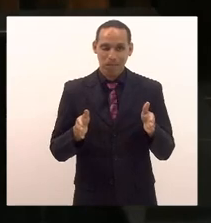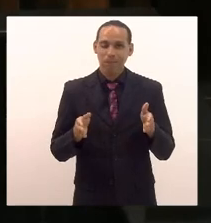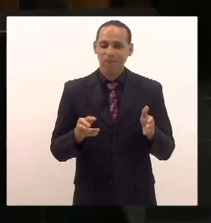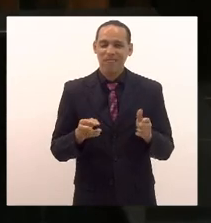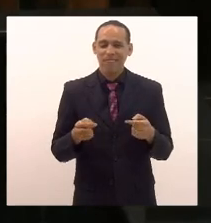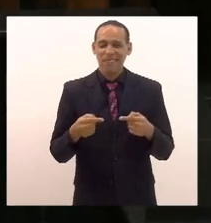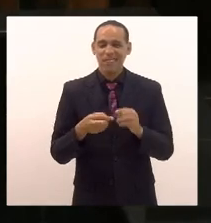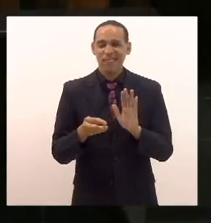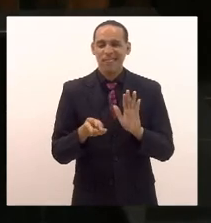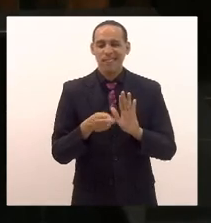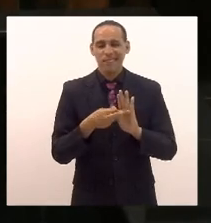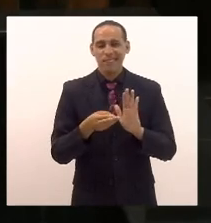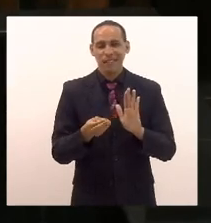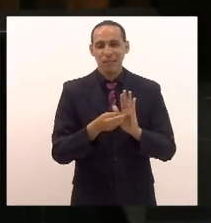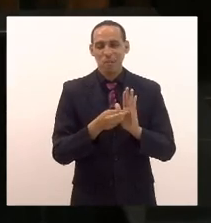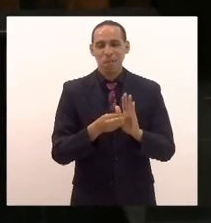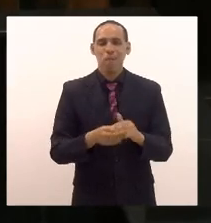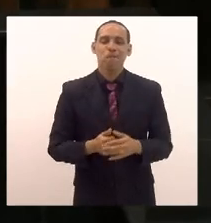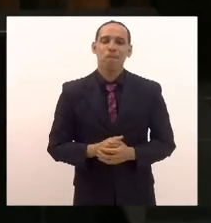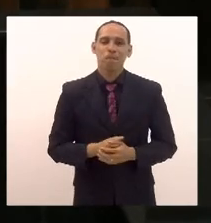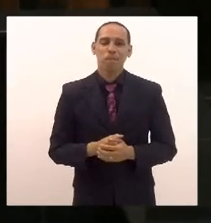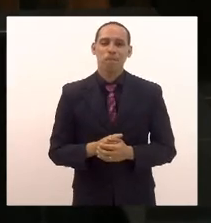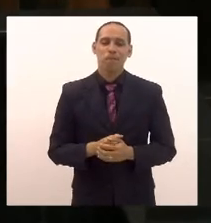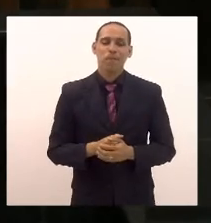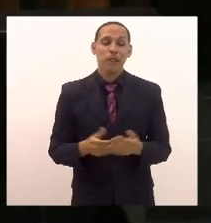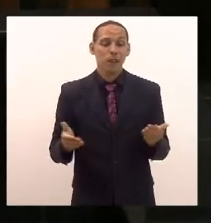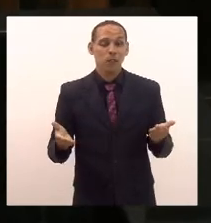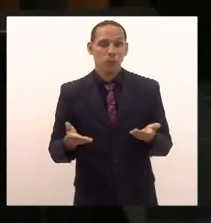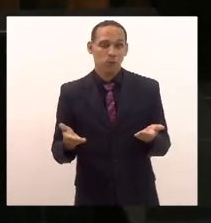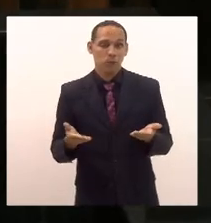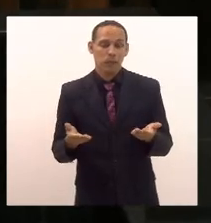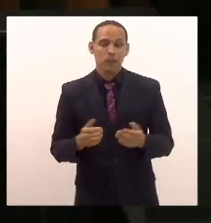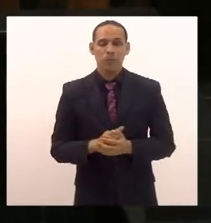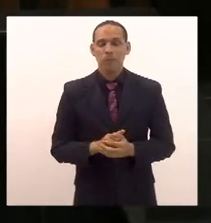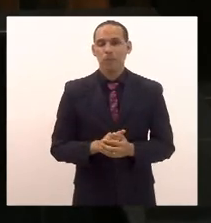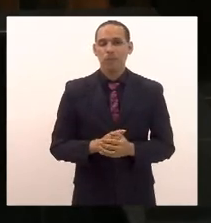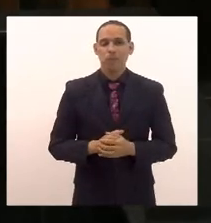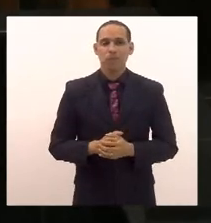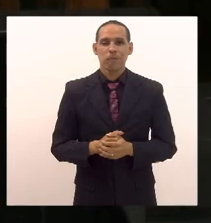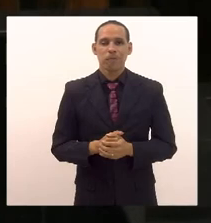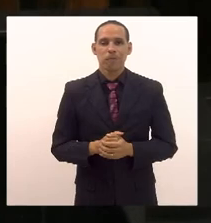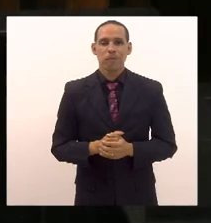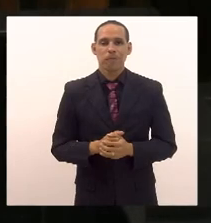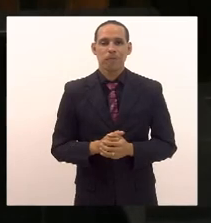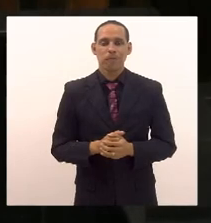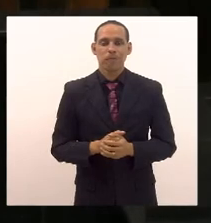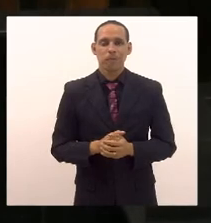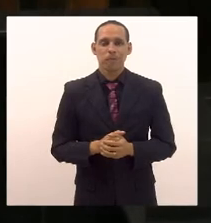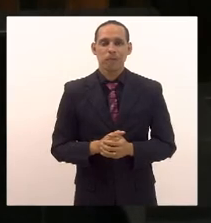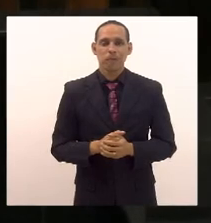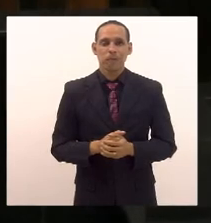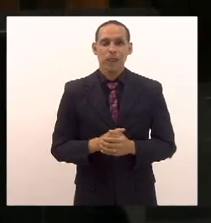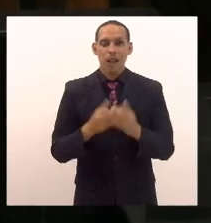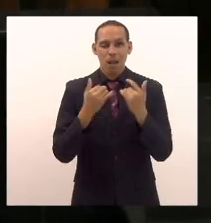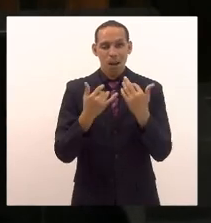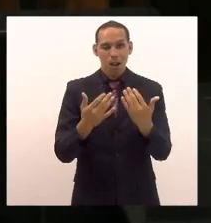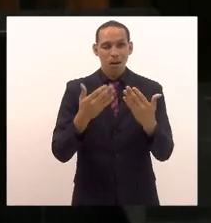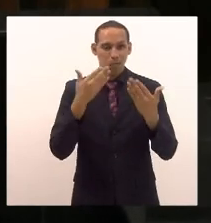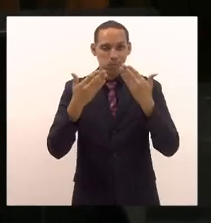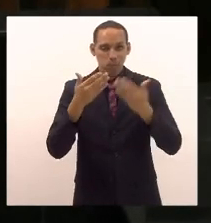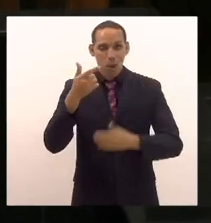regimental é dizer que hoje refizemos mais uma audiência